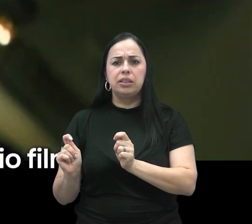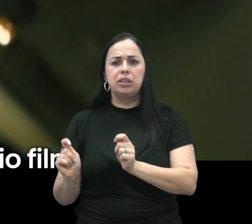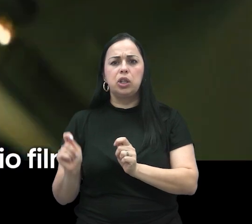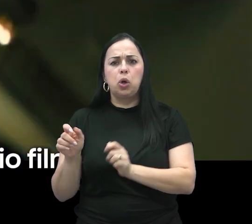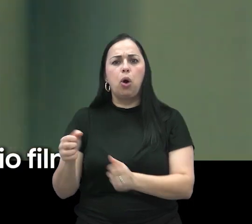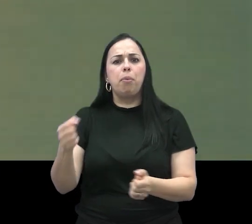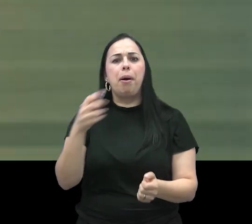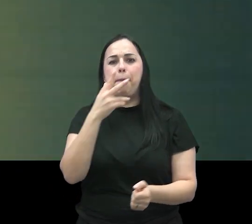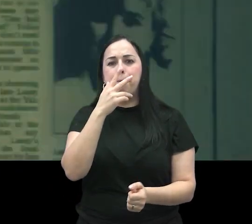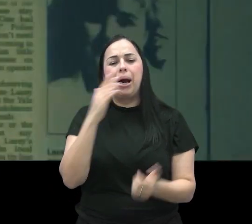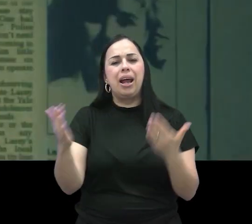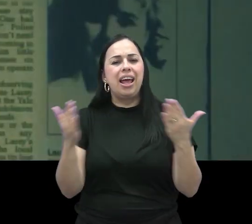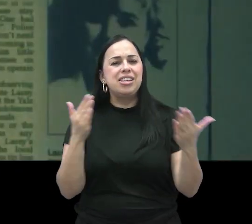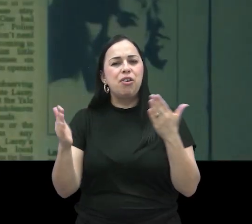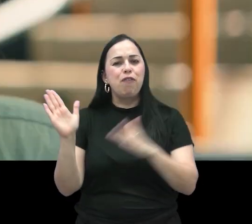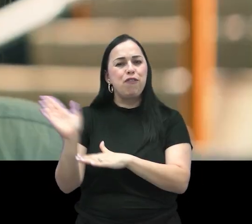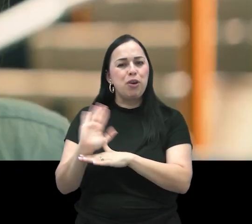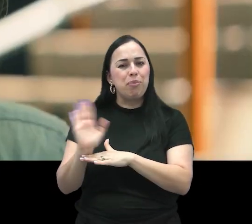but better.